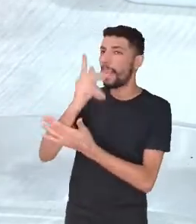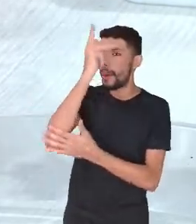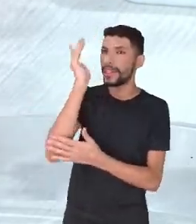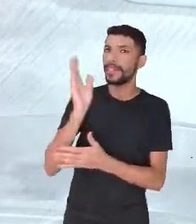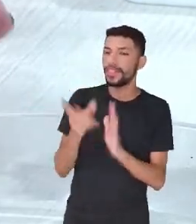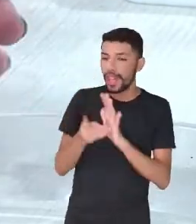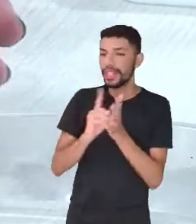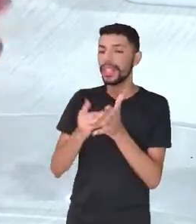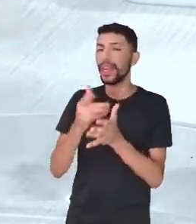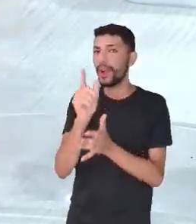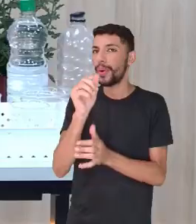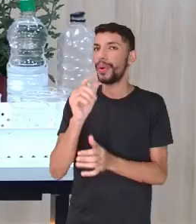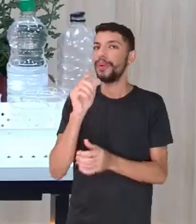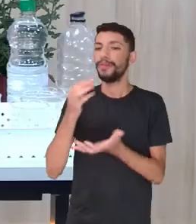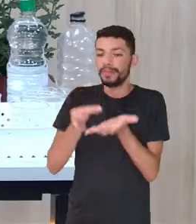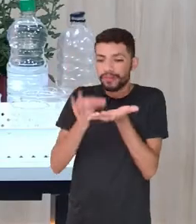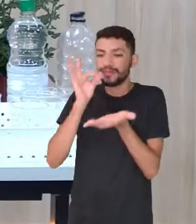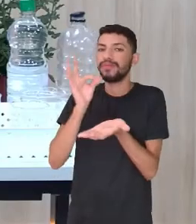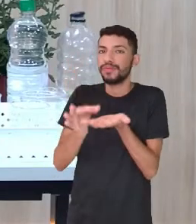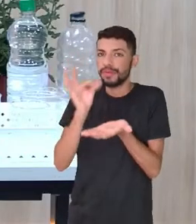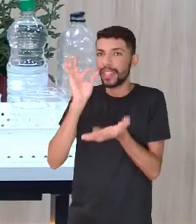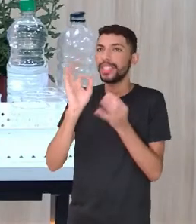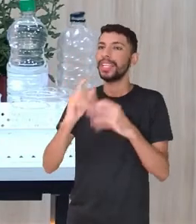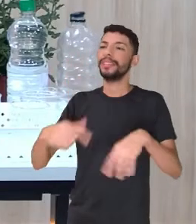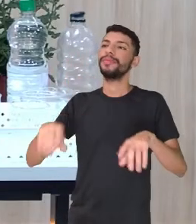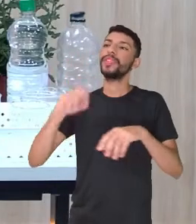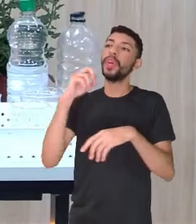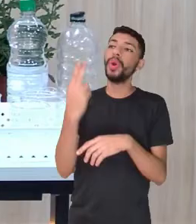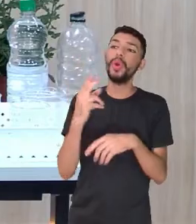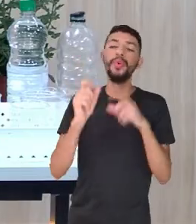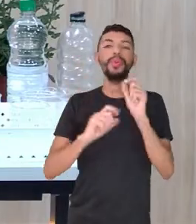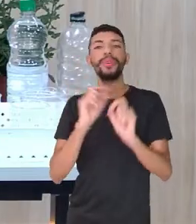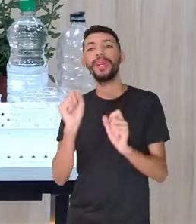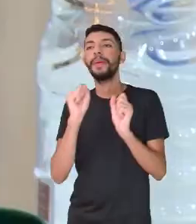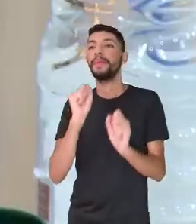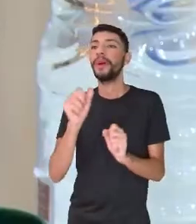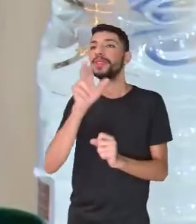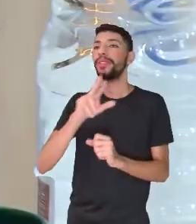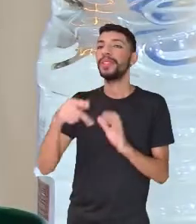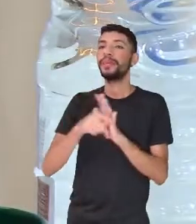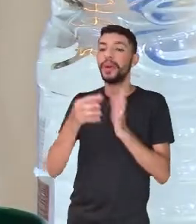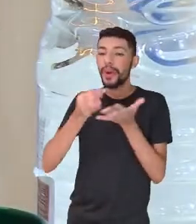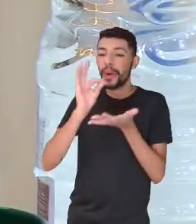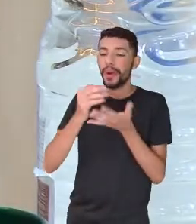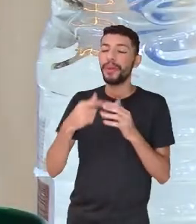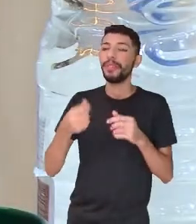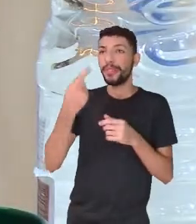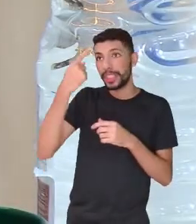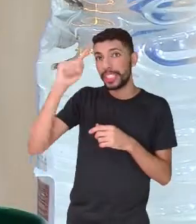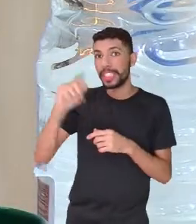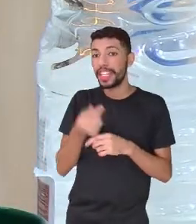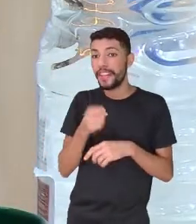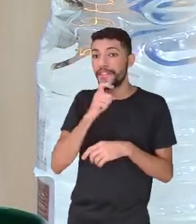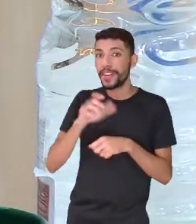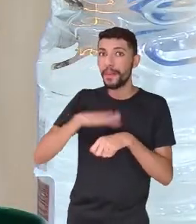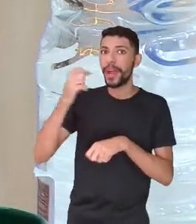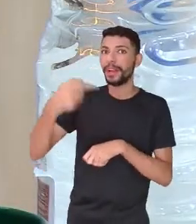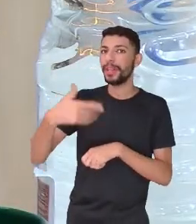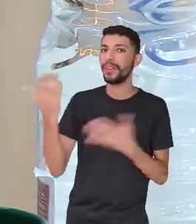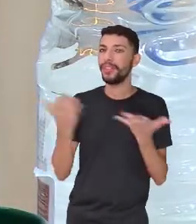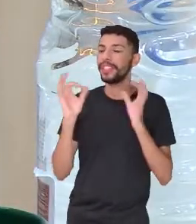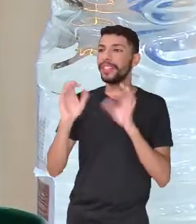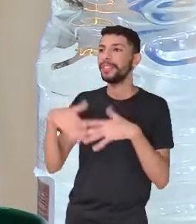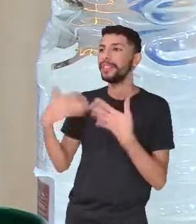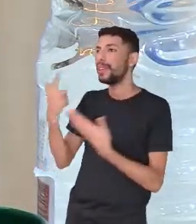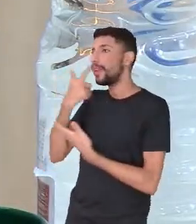um café ou vai deixar para uns dias que tiver mais frio que hoje. Olha lá. Então agora ela consegue dissolver. Eu